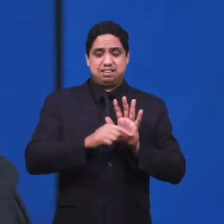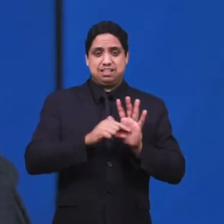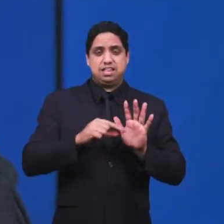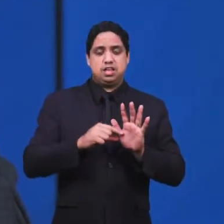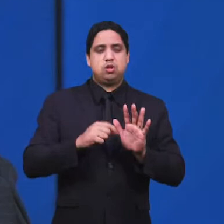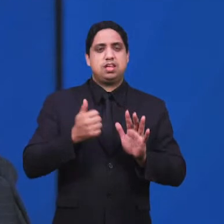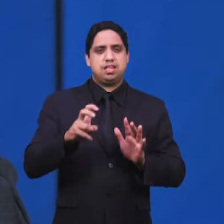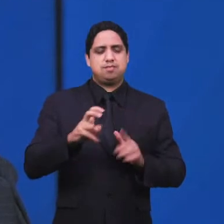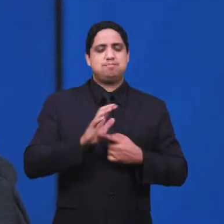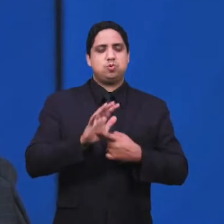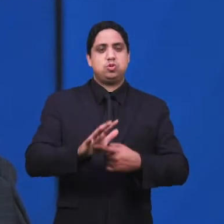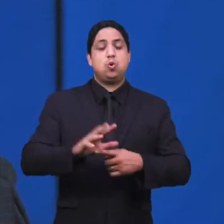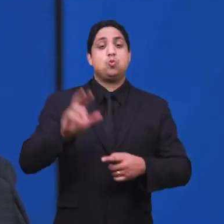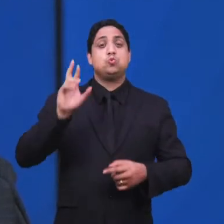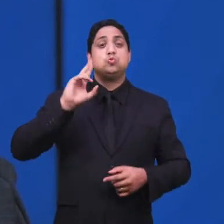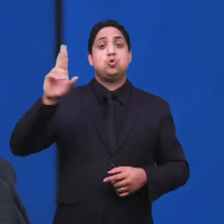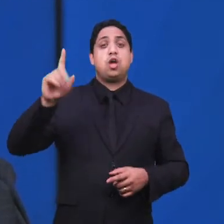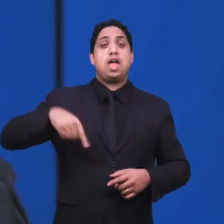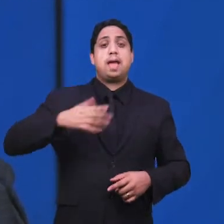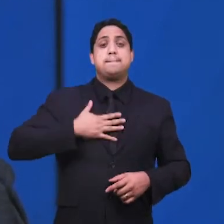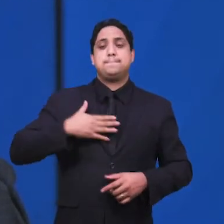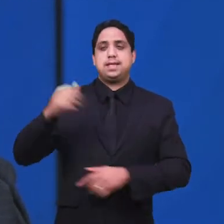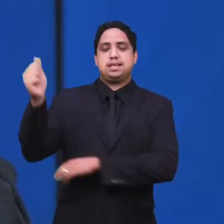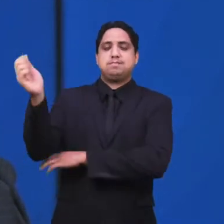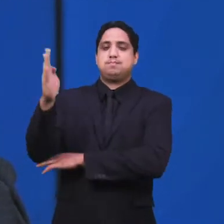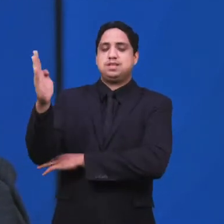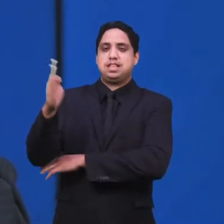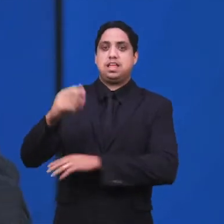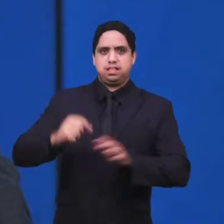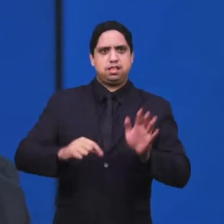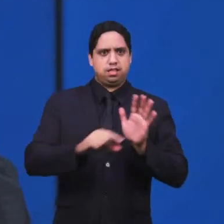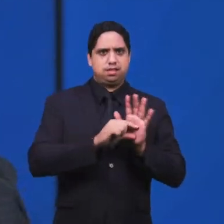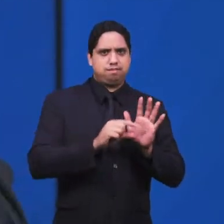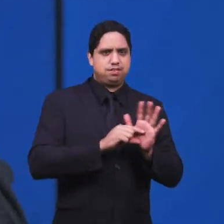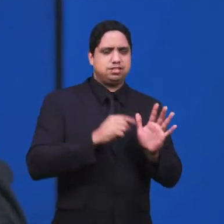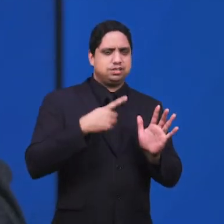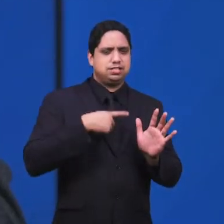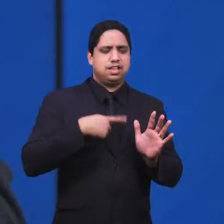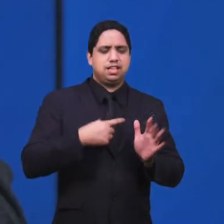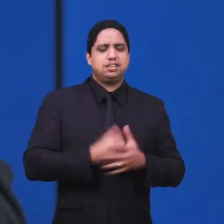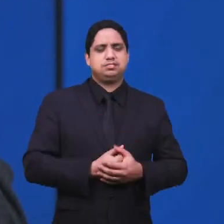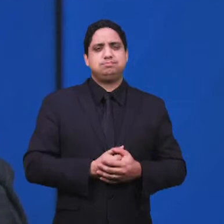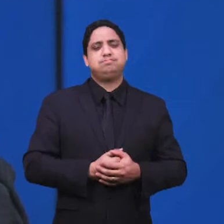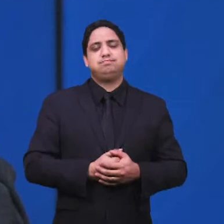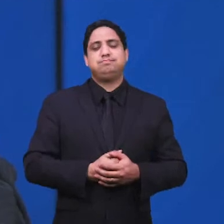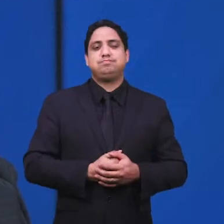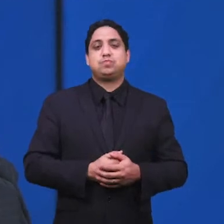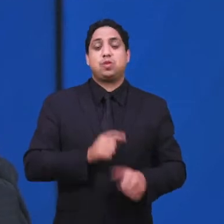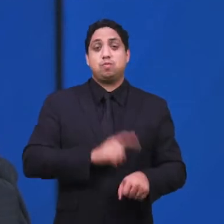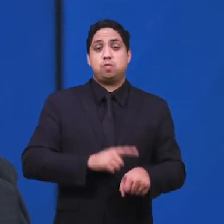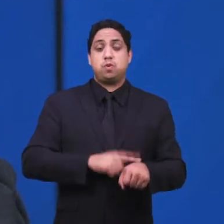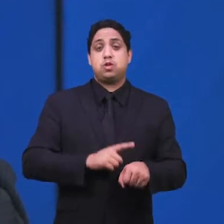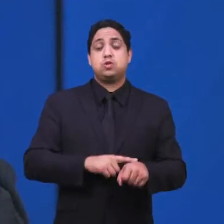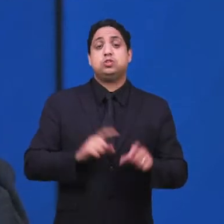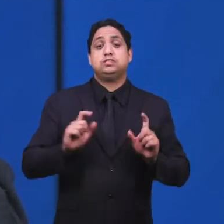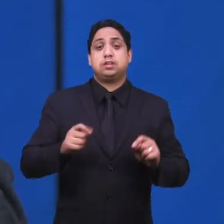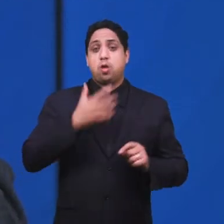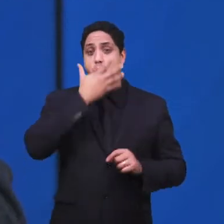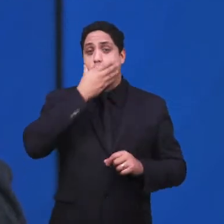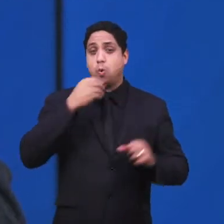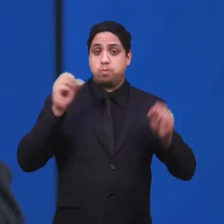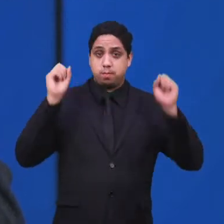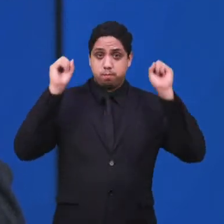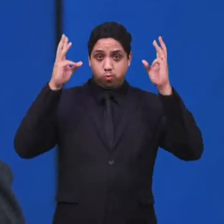a minha bandeira. Está lá escrito, naquele momento em que Moisés é vitorioso